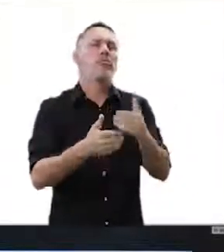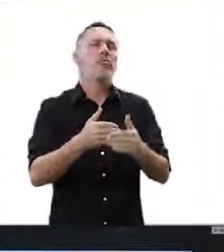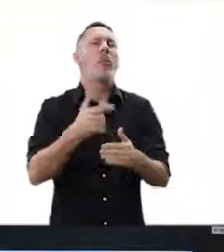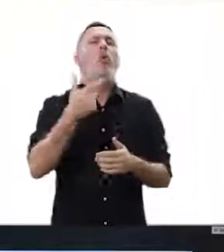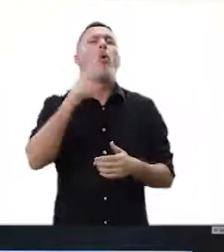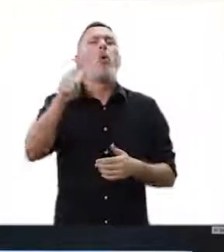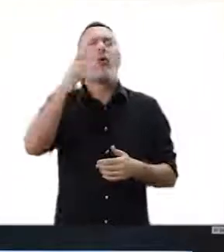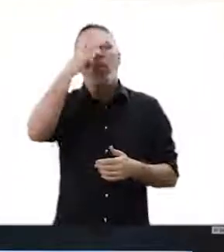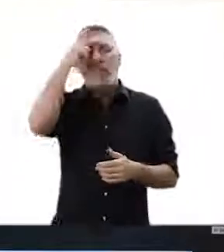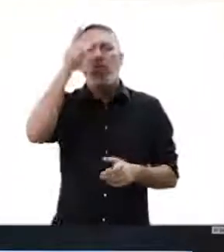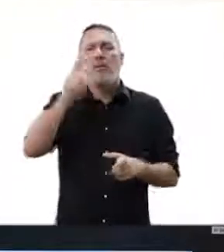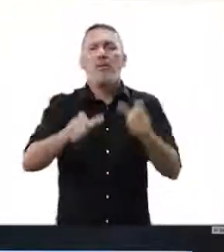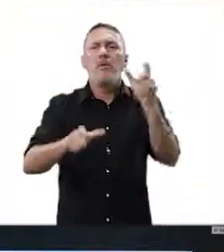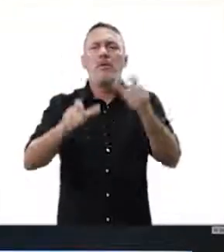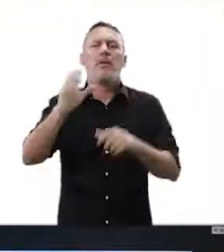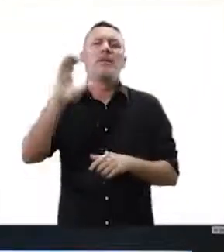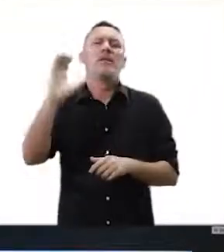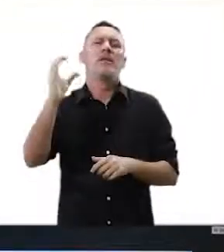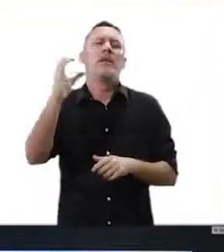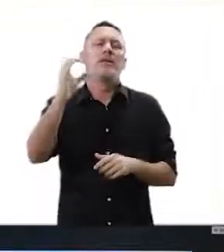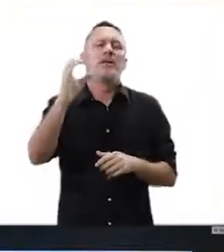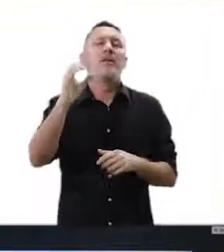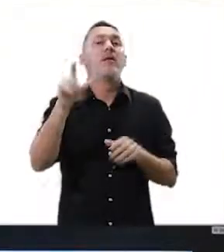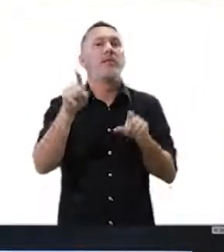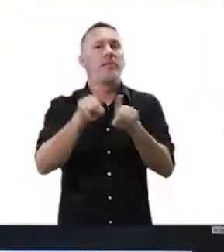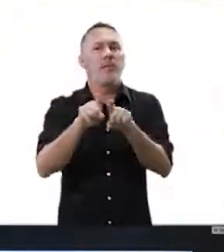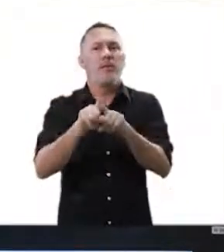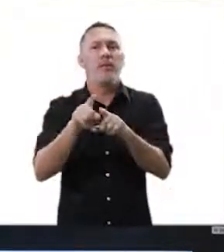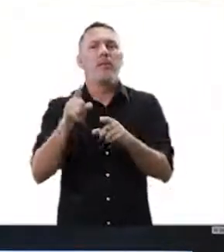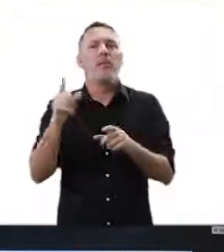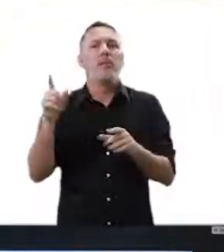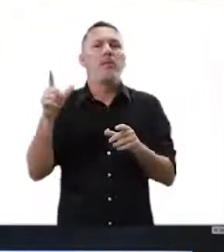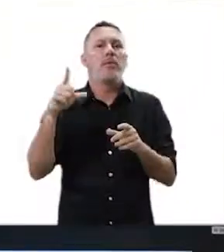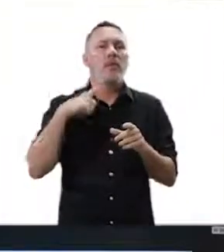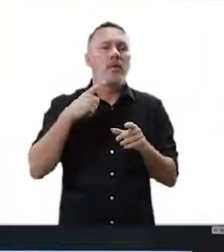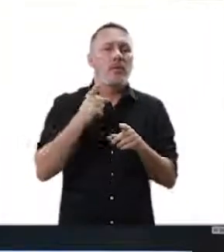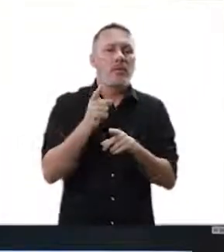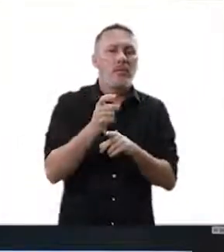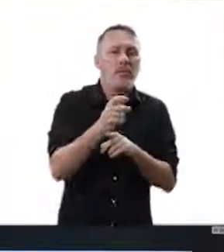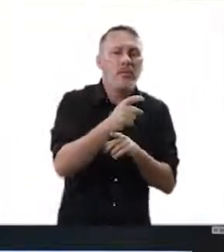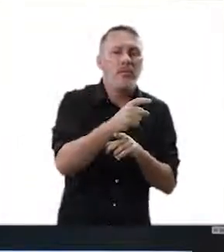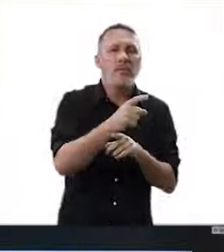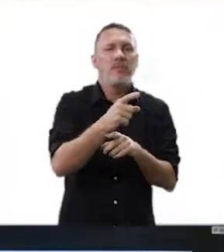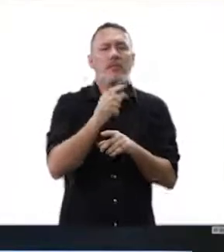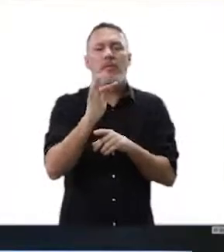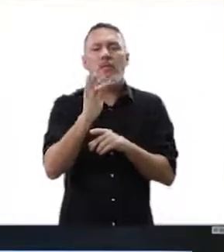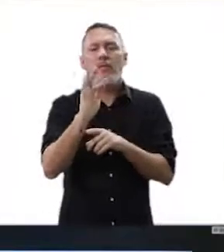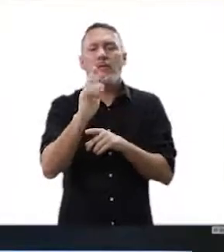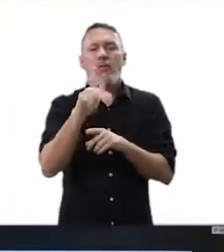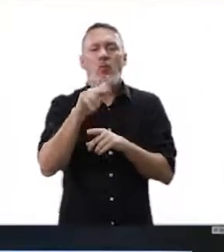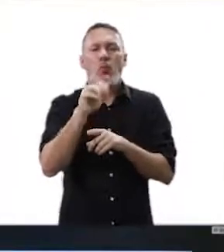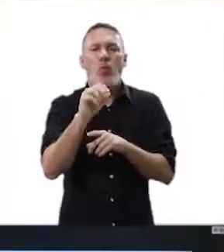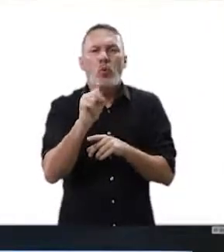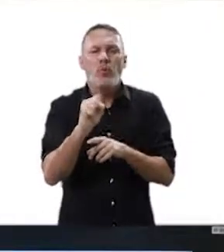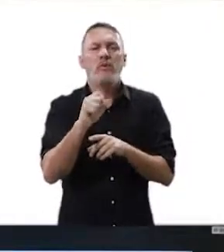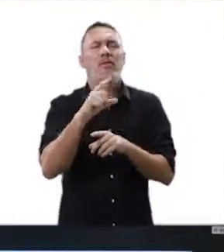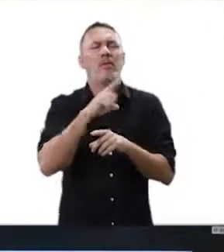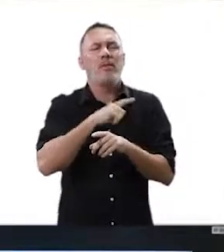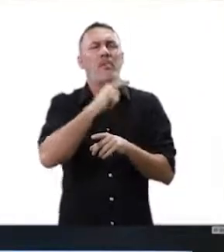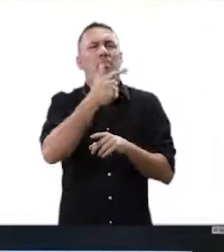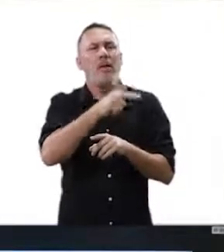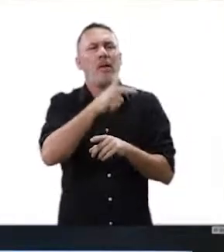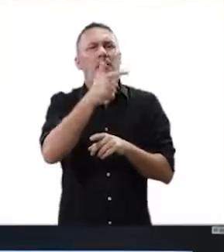vivos. Começaram a ver bactérias, fungos e analisar se realmente eles também apresentavam essas